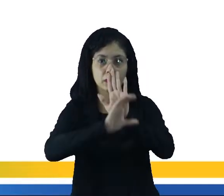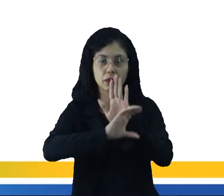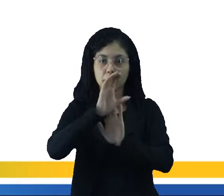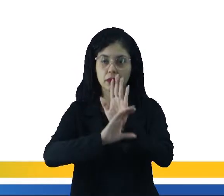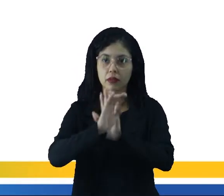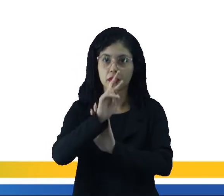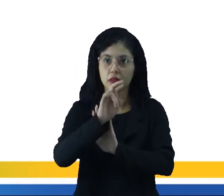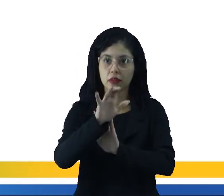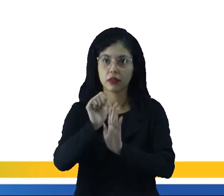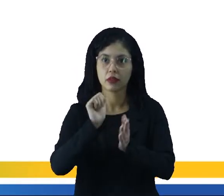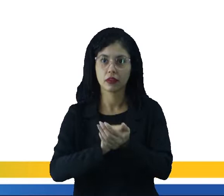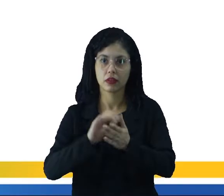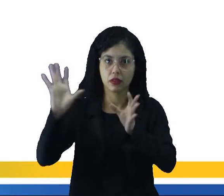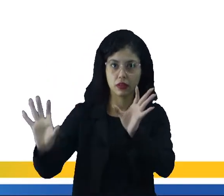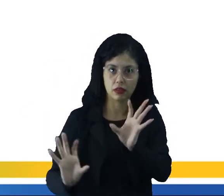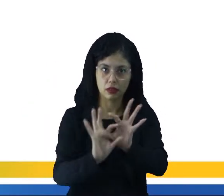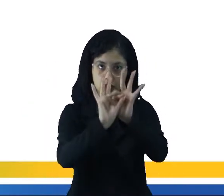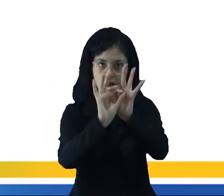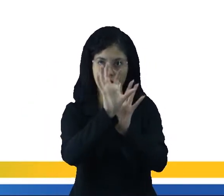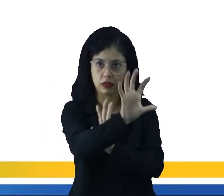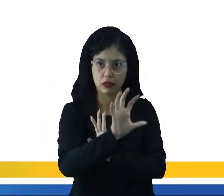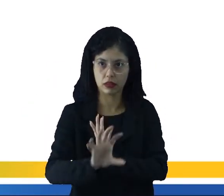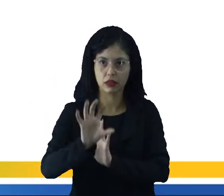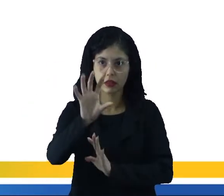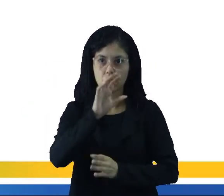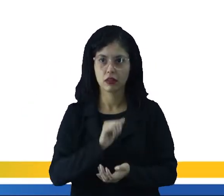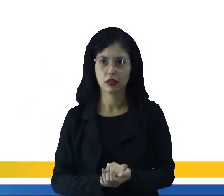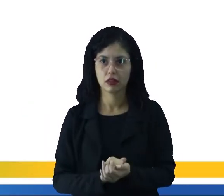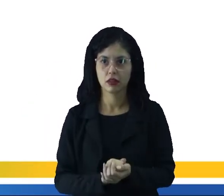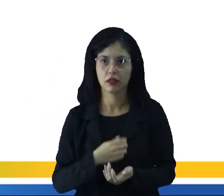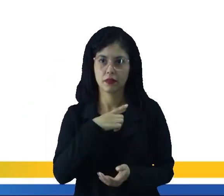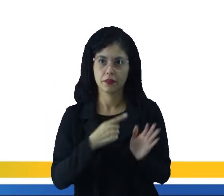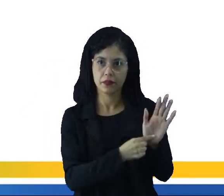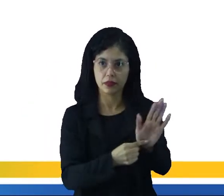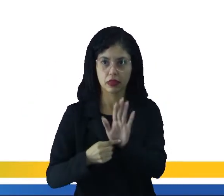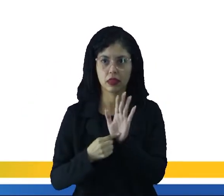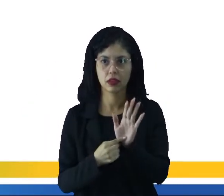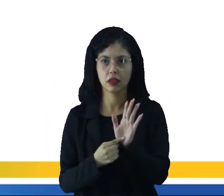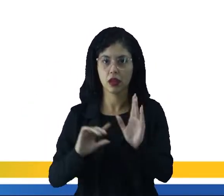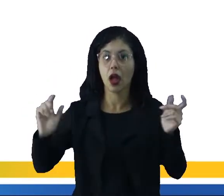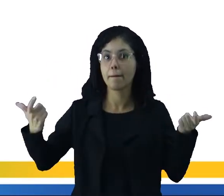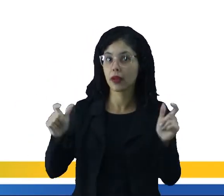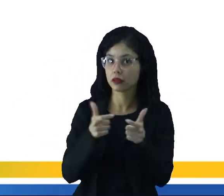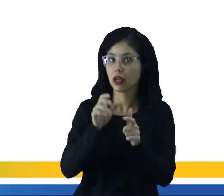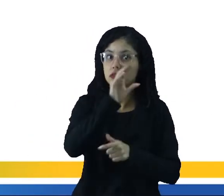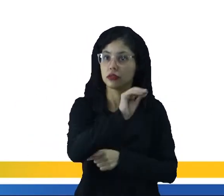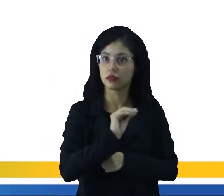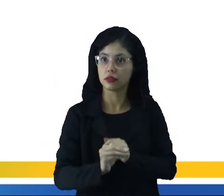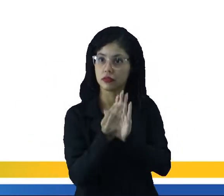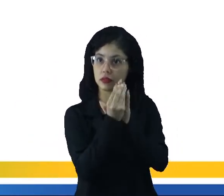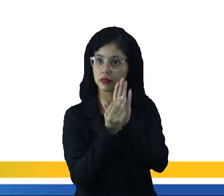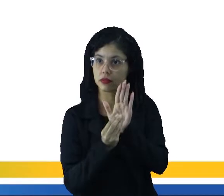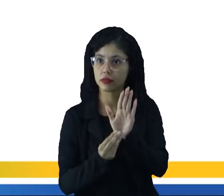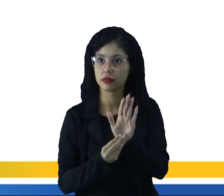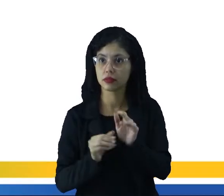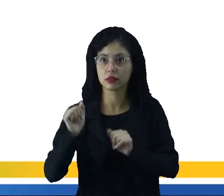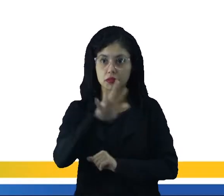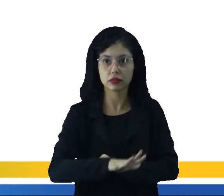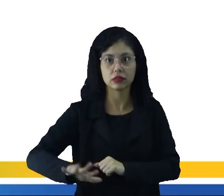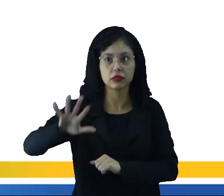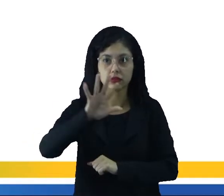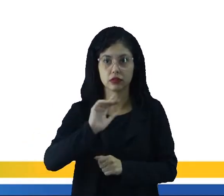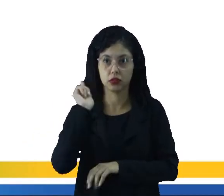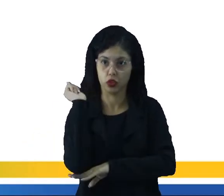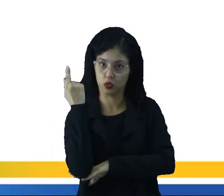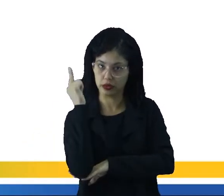Conceito de cartografia ligado ao mapa. Um mapa é uma representação reduzida de uma dada área do